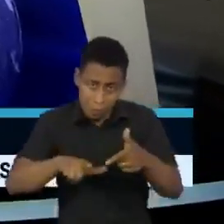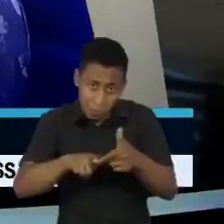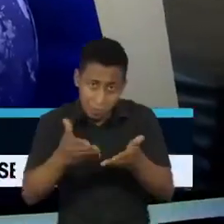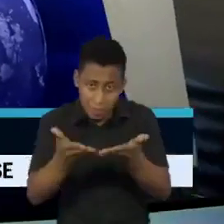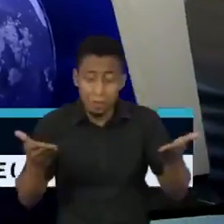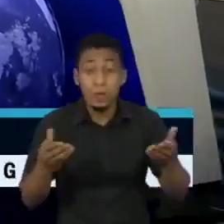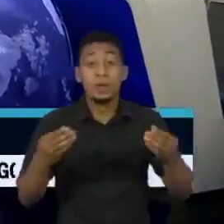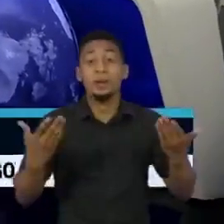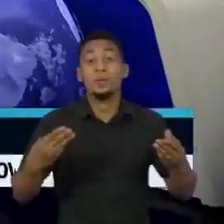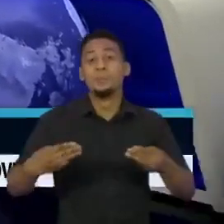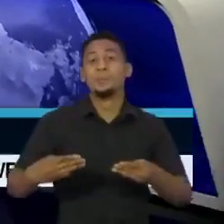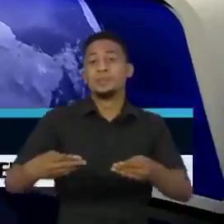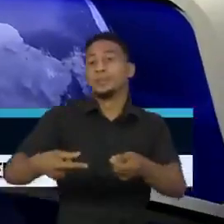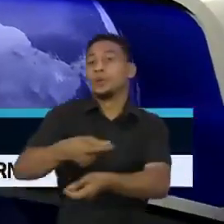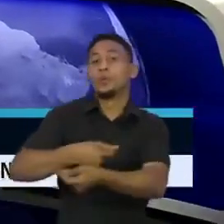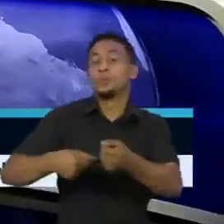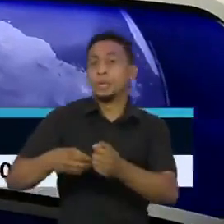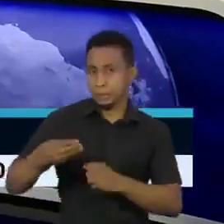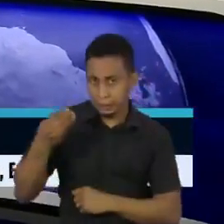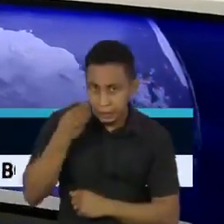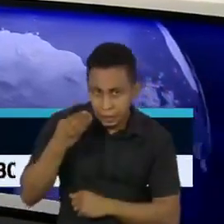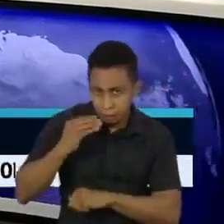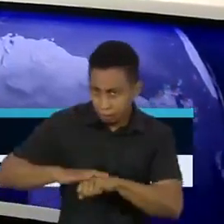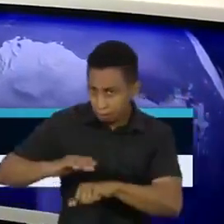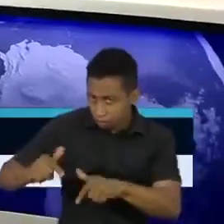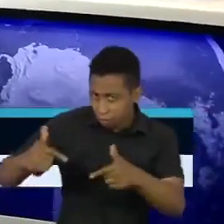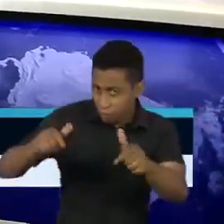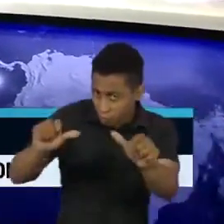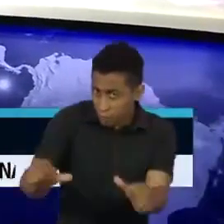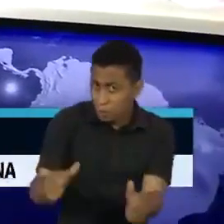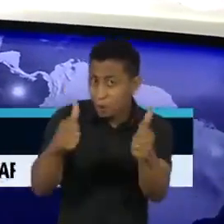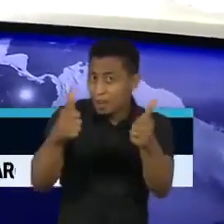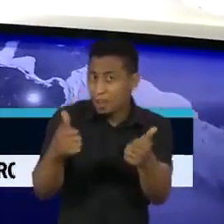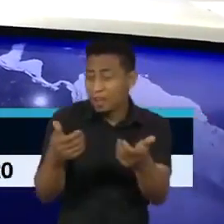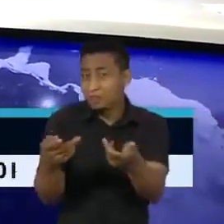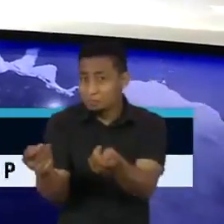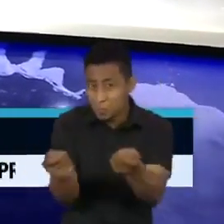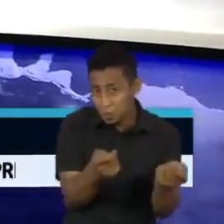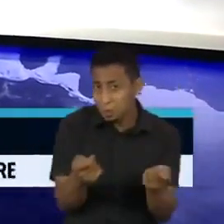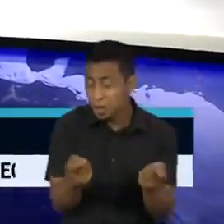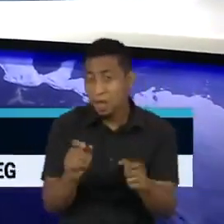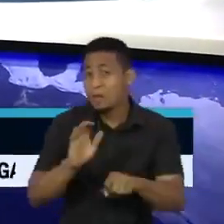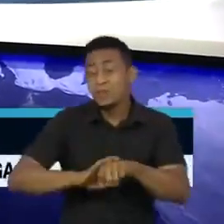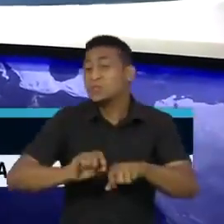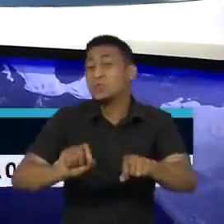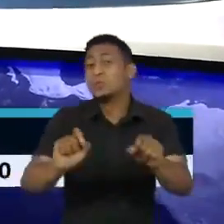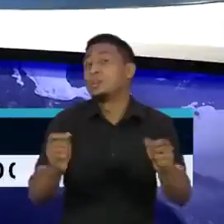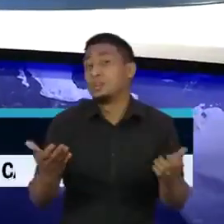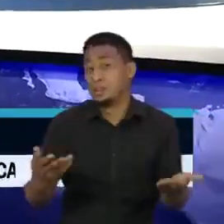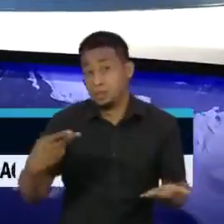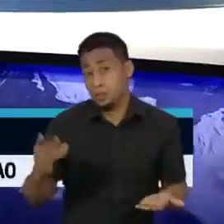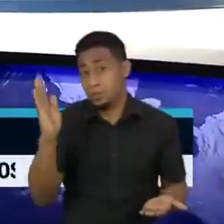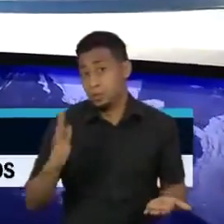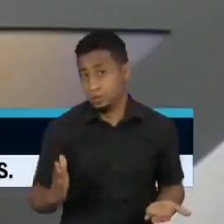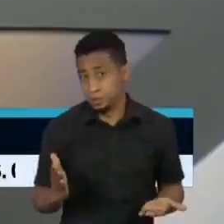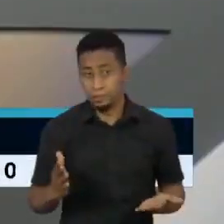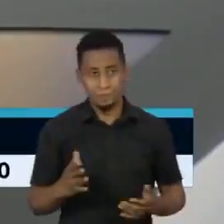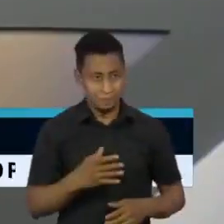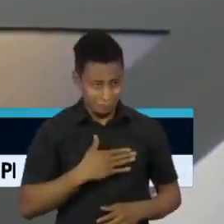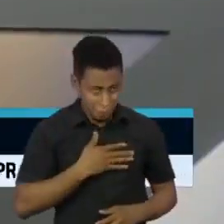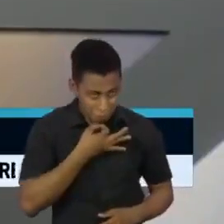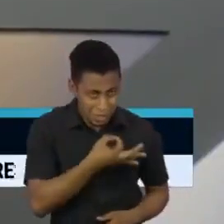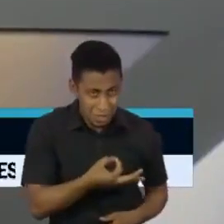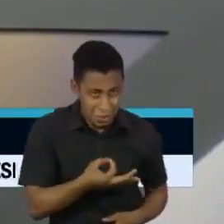ministério da economia está fazendo para tentar amenizar essa situação ou melhorar os rumos da economia do Brasil na minha opinião